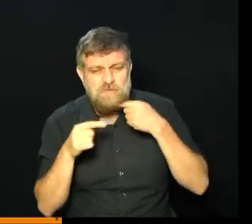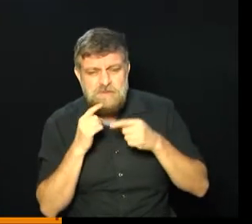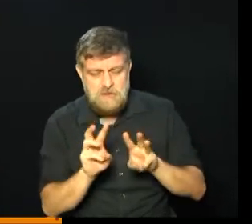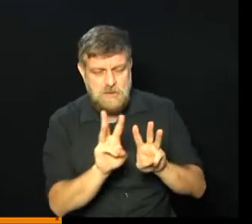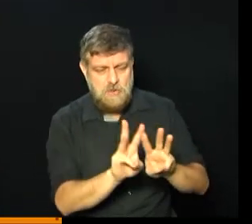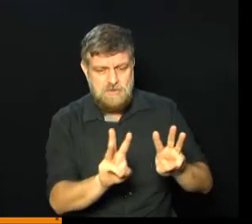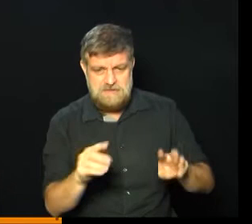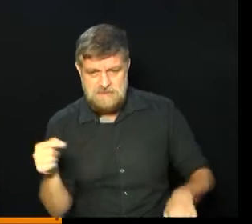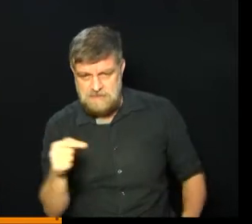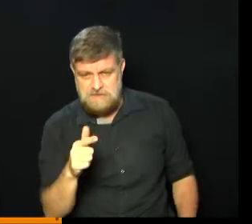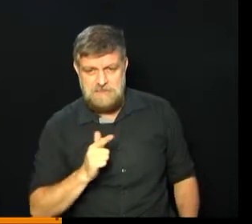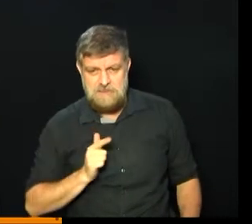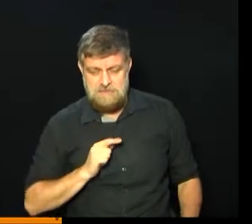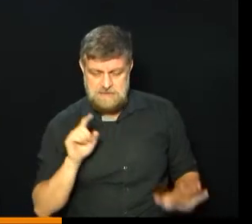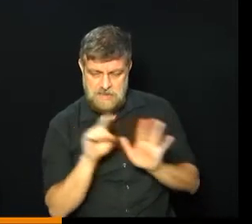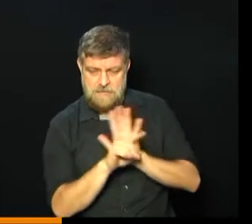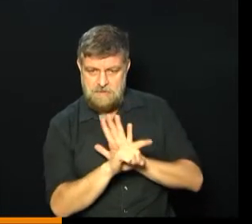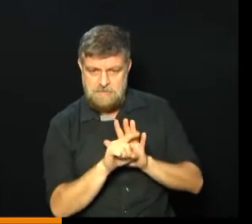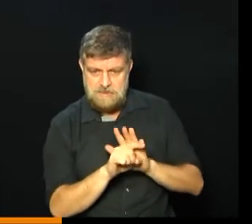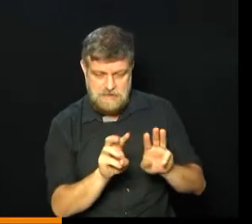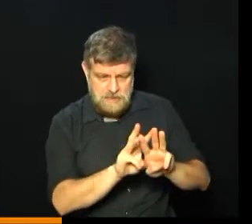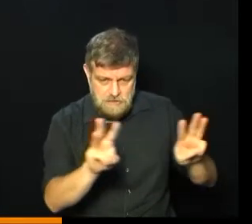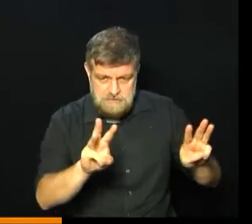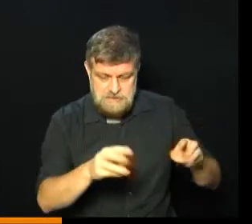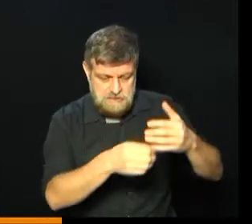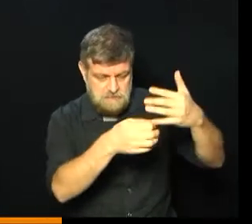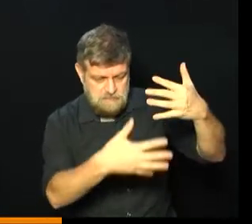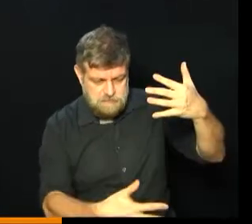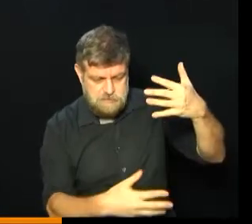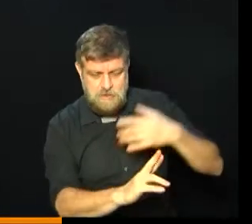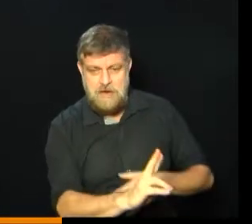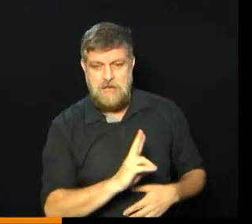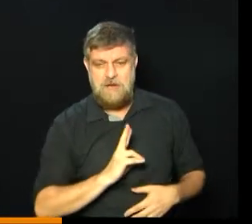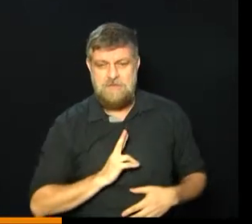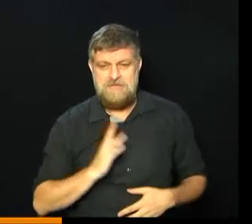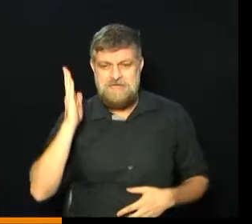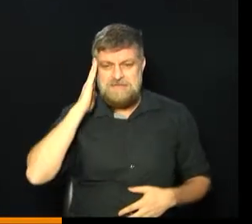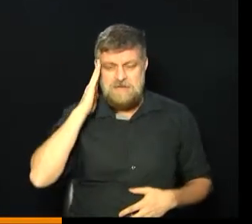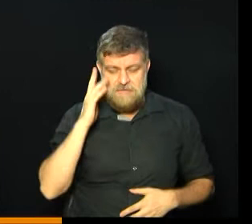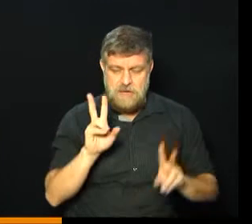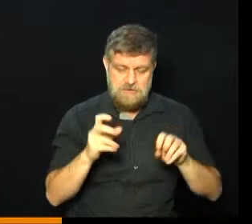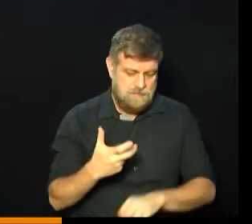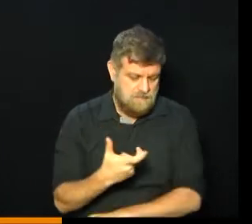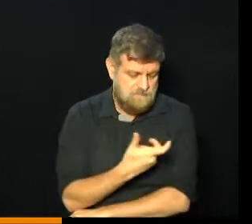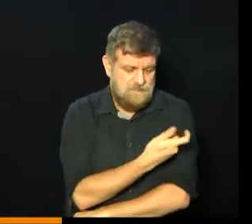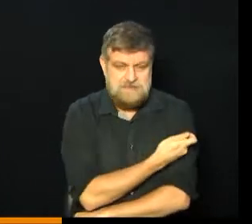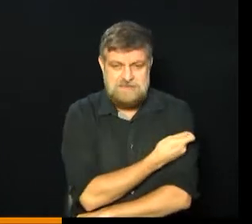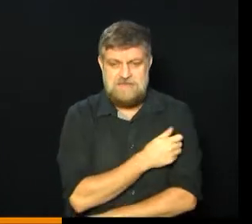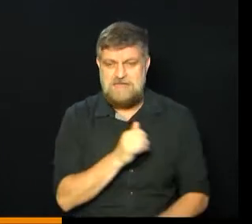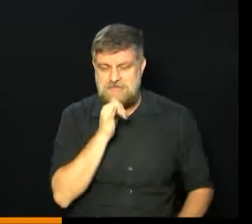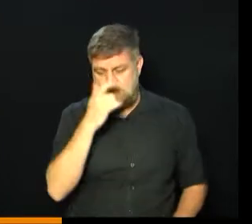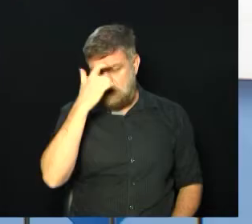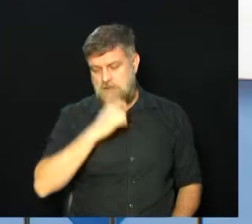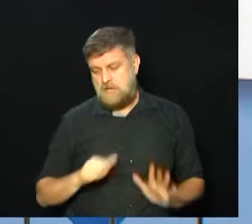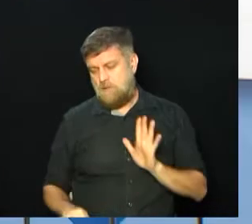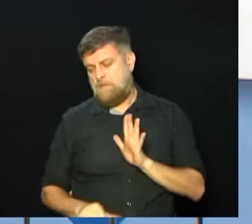site também ele tem como você tirar algumas dúvidas justamente sobre essa questão da vacinação Olha eu tomei